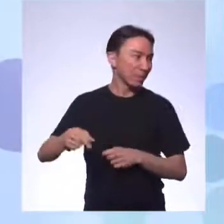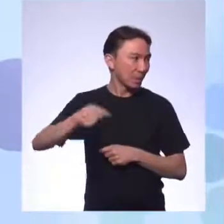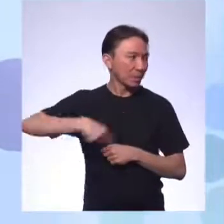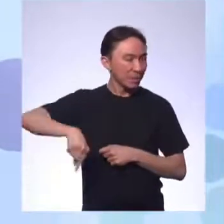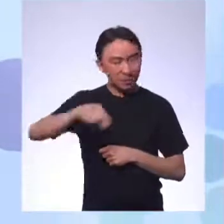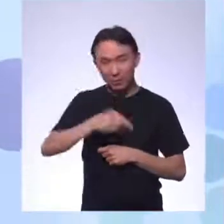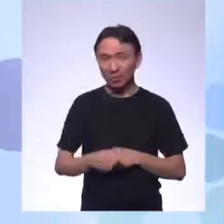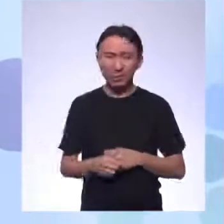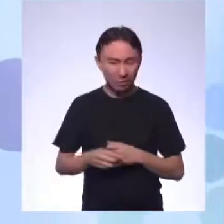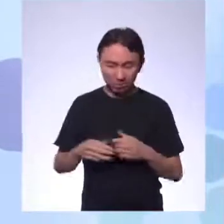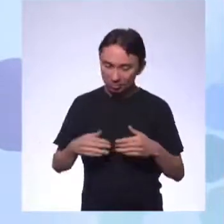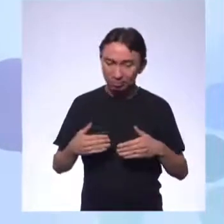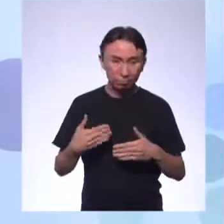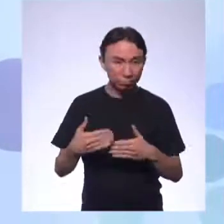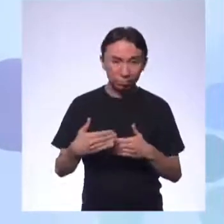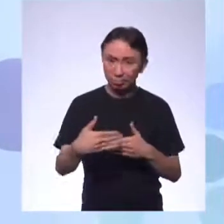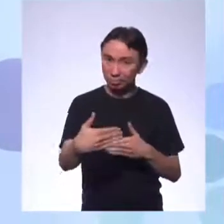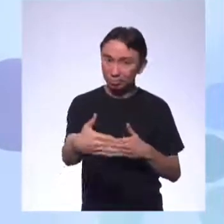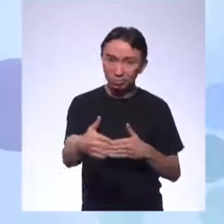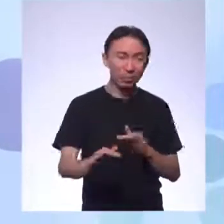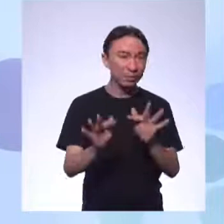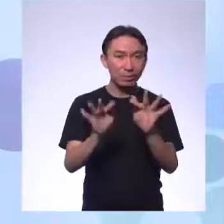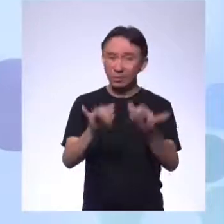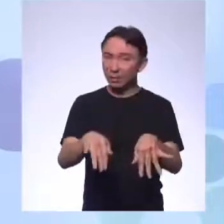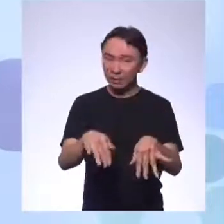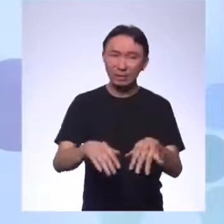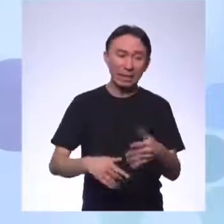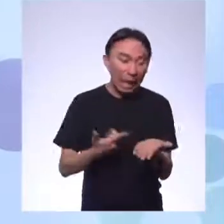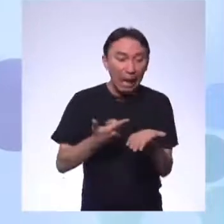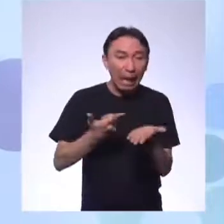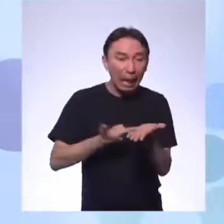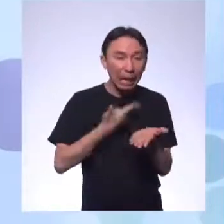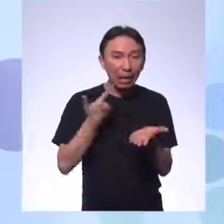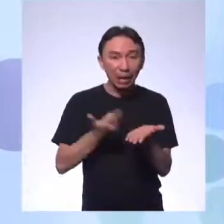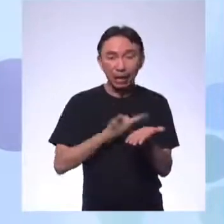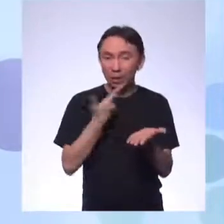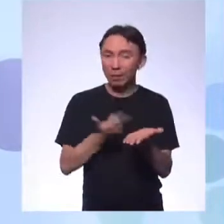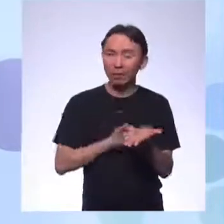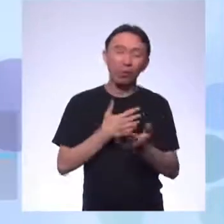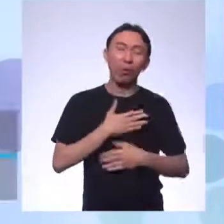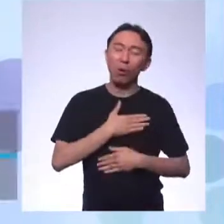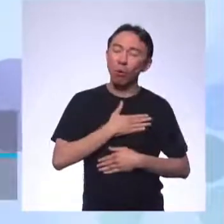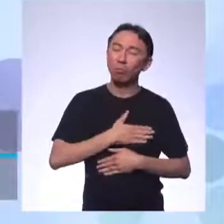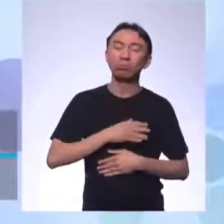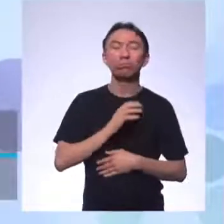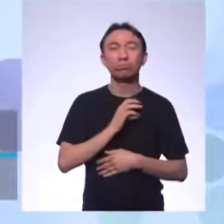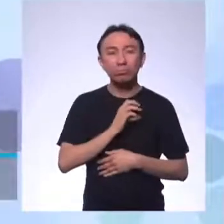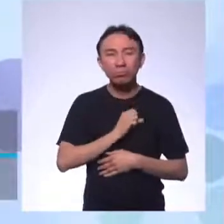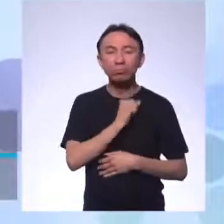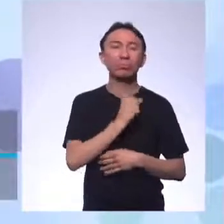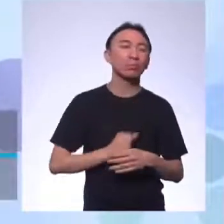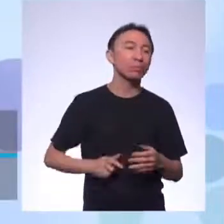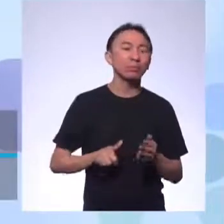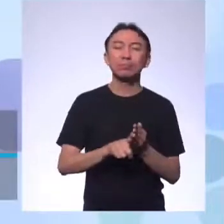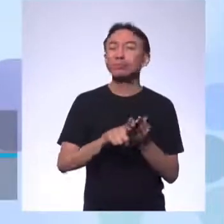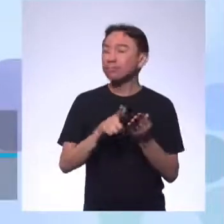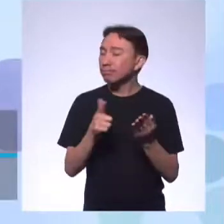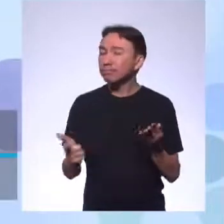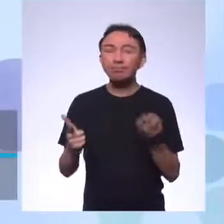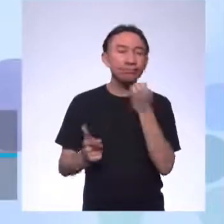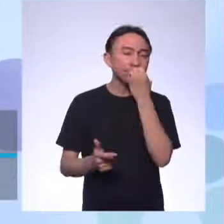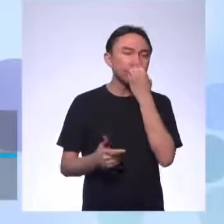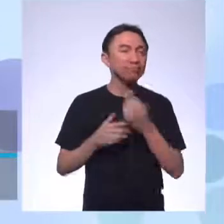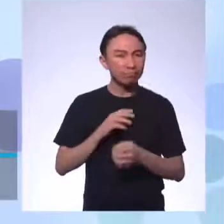final. É muito bom falar de literatura. Eu gosto muito de produção de texto, gosto muito de gramática, mas literatura, nossa, é